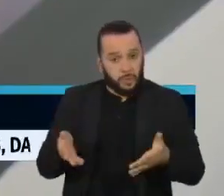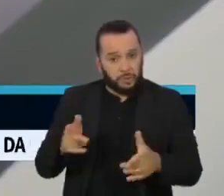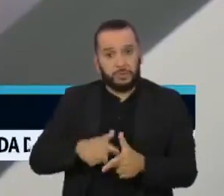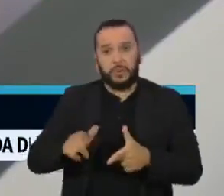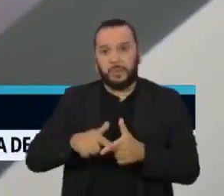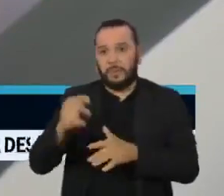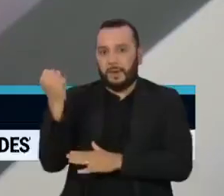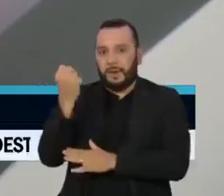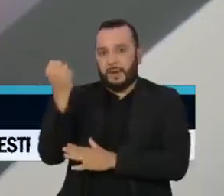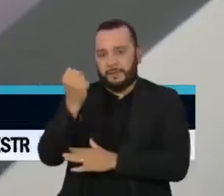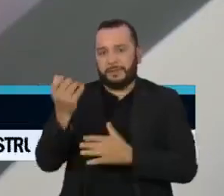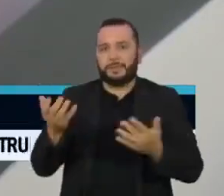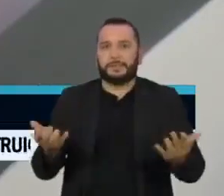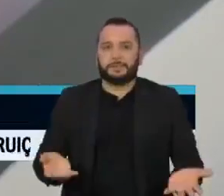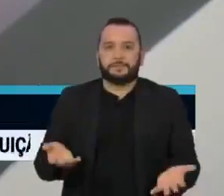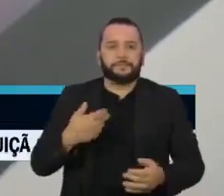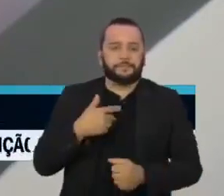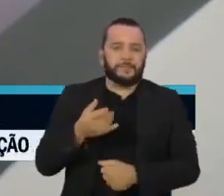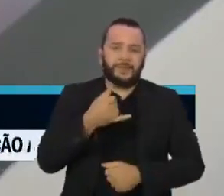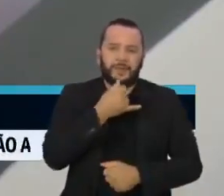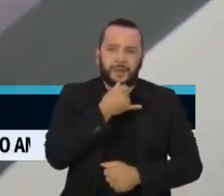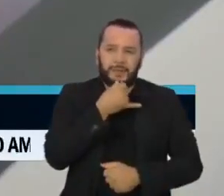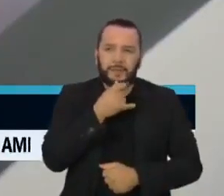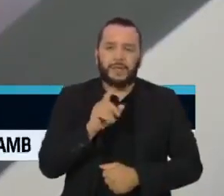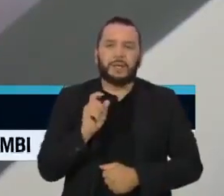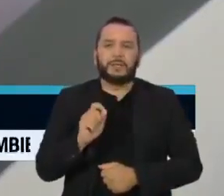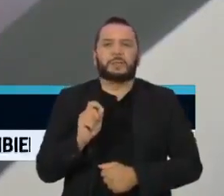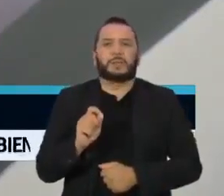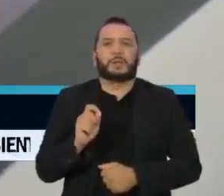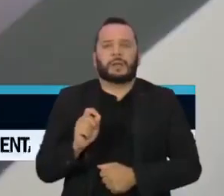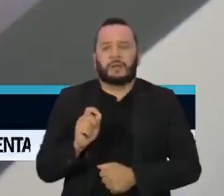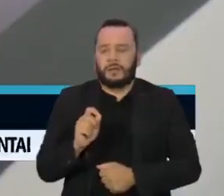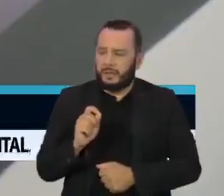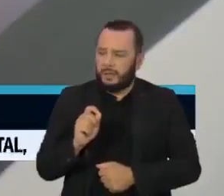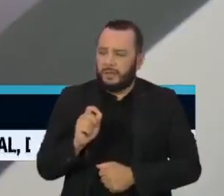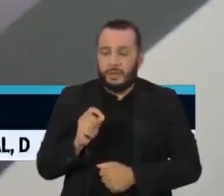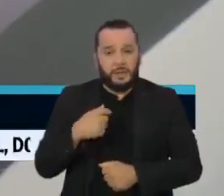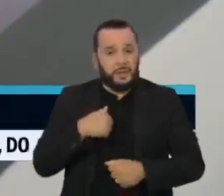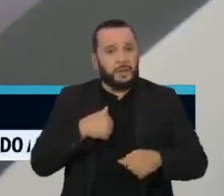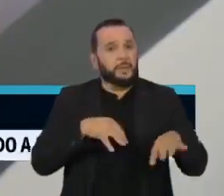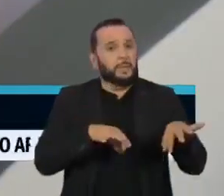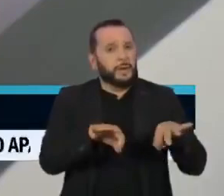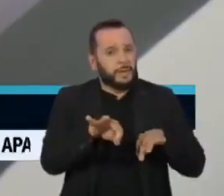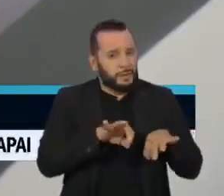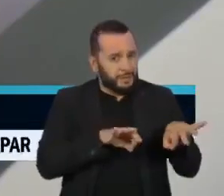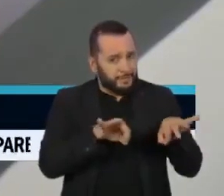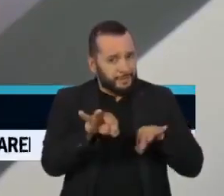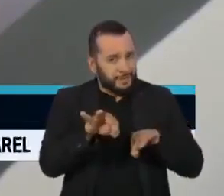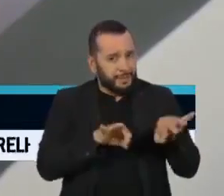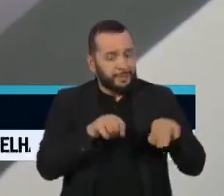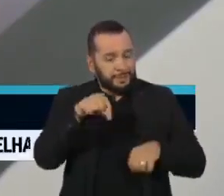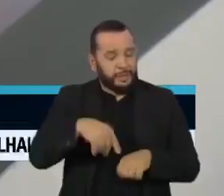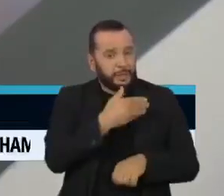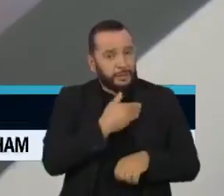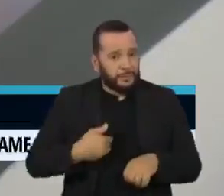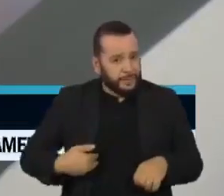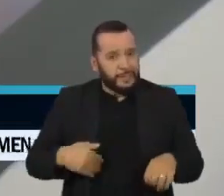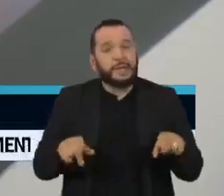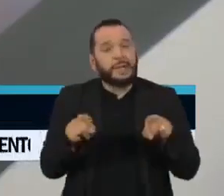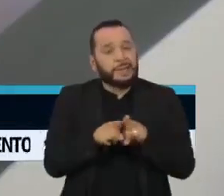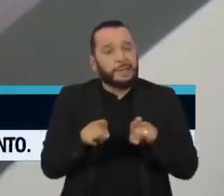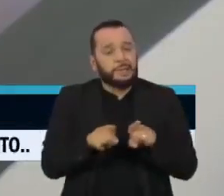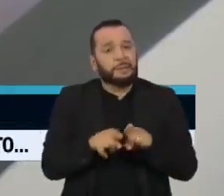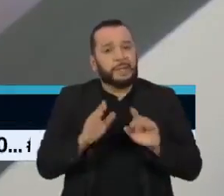Infelizmente, não é verdade que há, digamos, há planejamento, não só nesse governo, mas ao longo